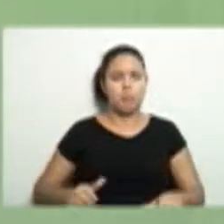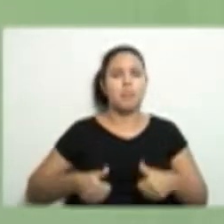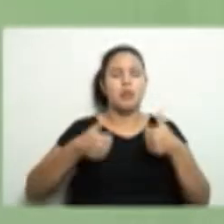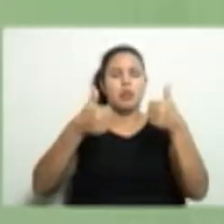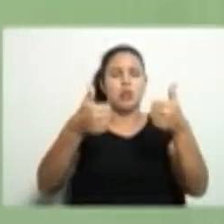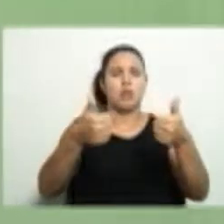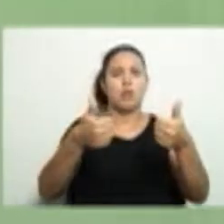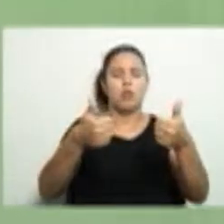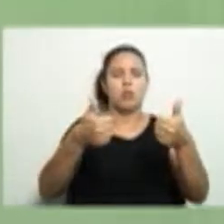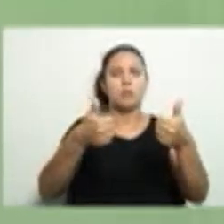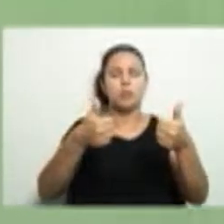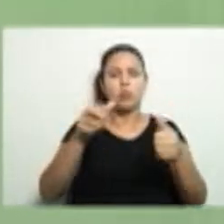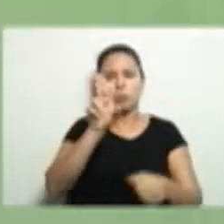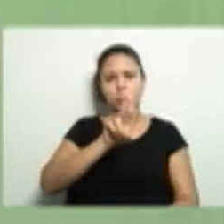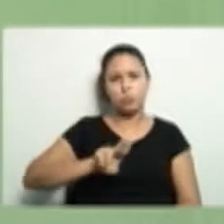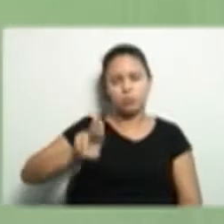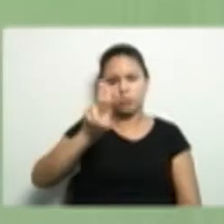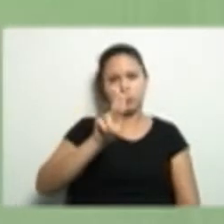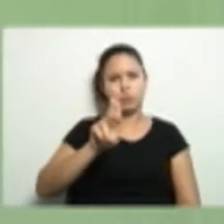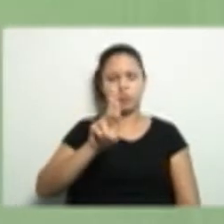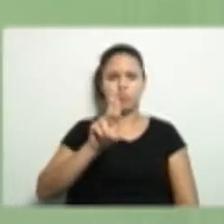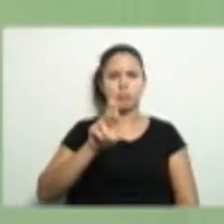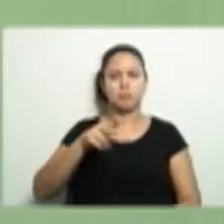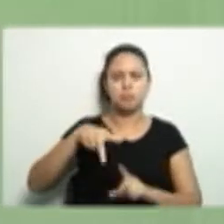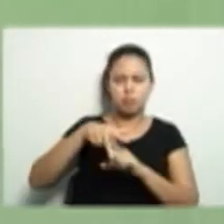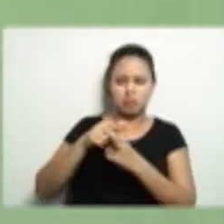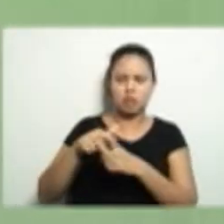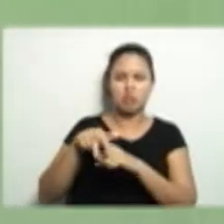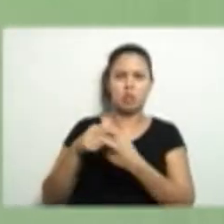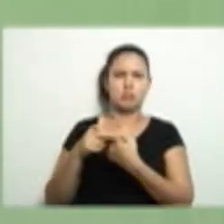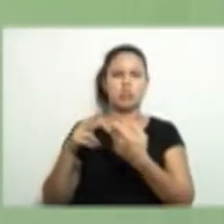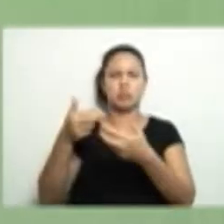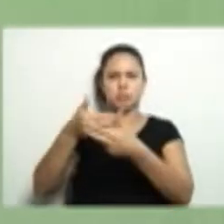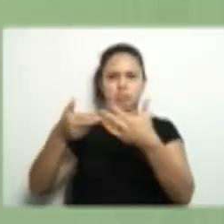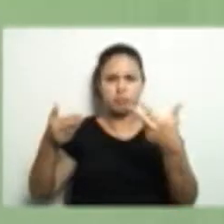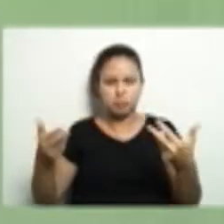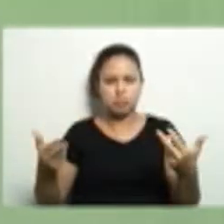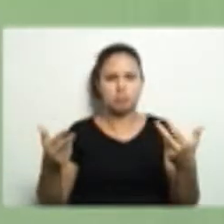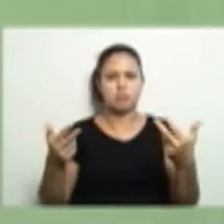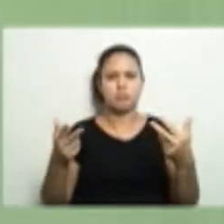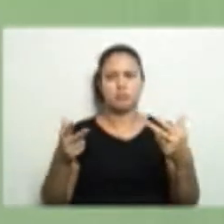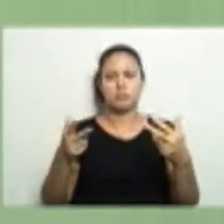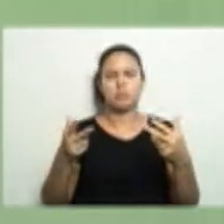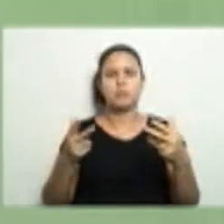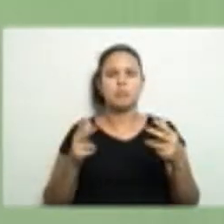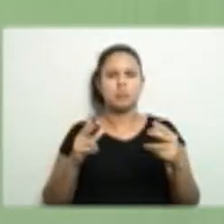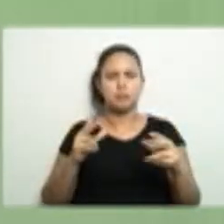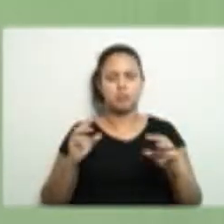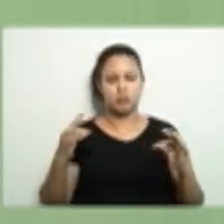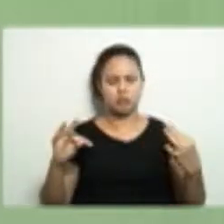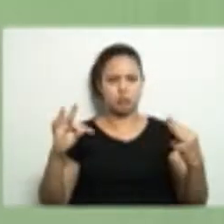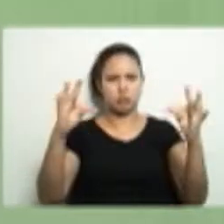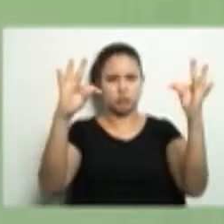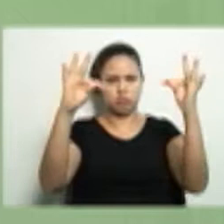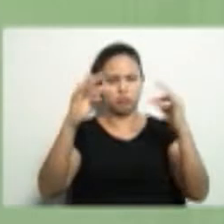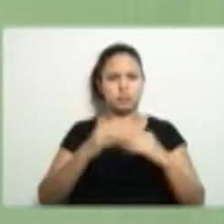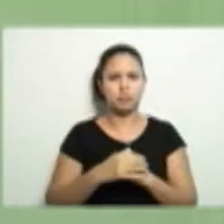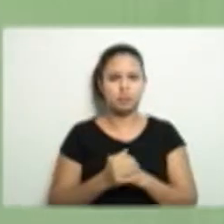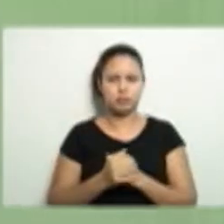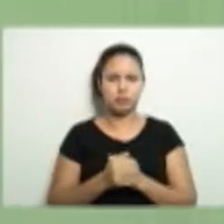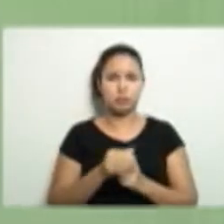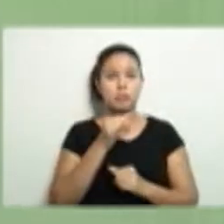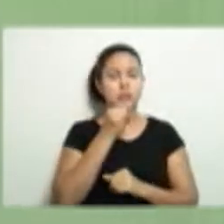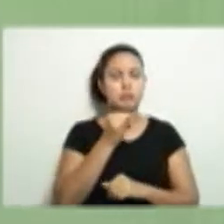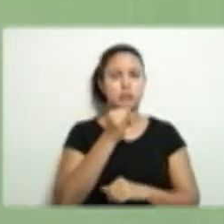mais moderno e pouco customizado. Grandes exemplos aqui são as colheitadeiras de plantações. Então,